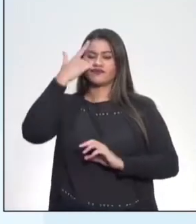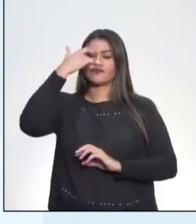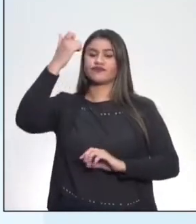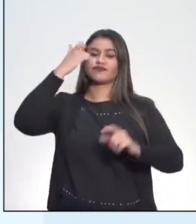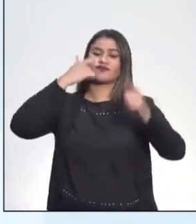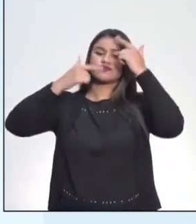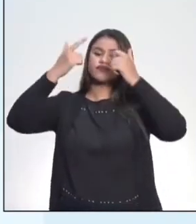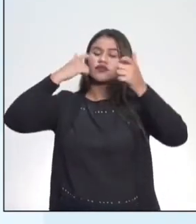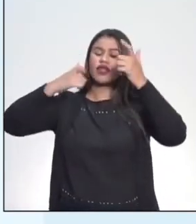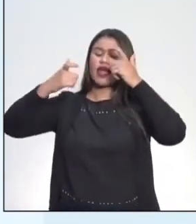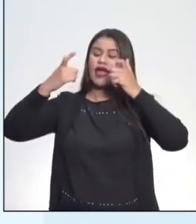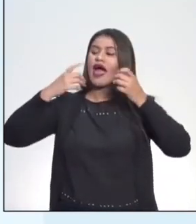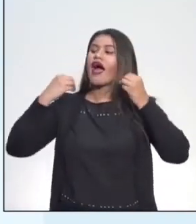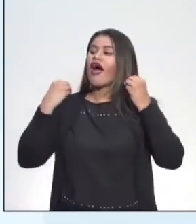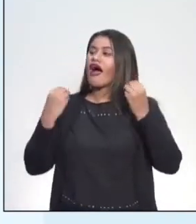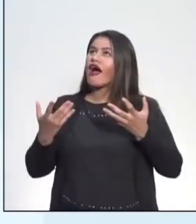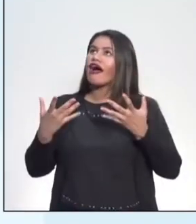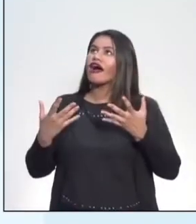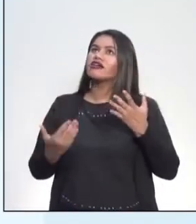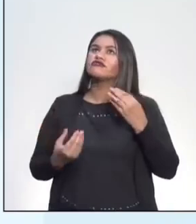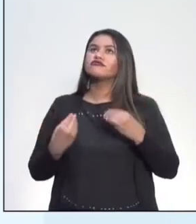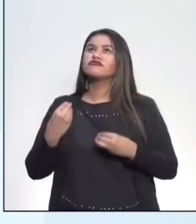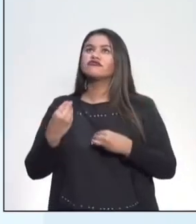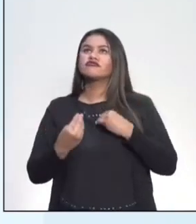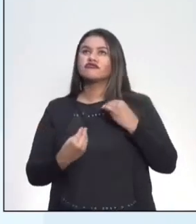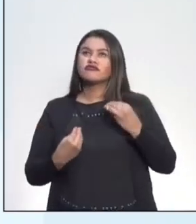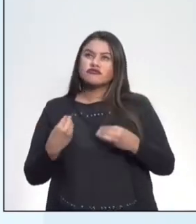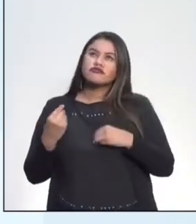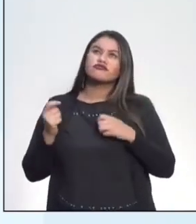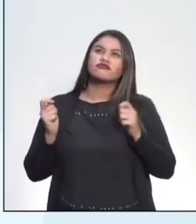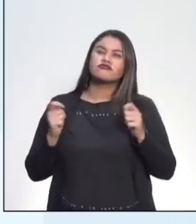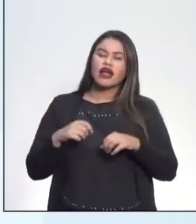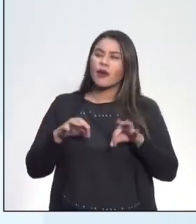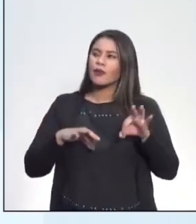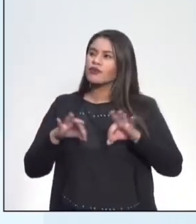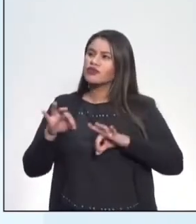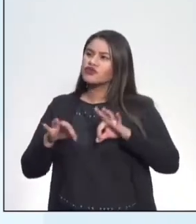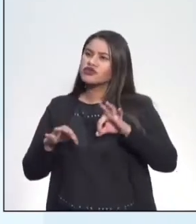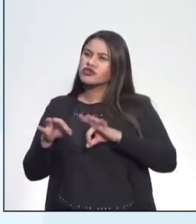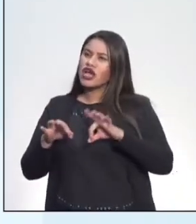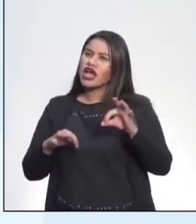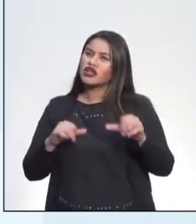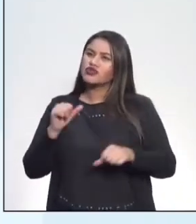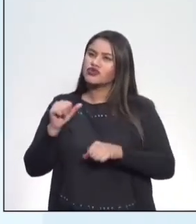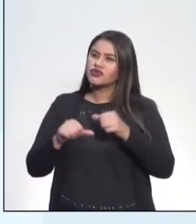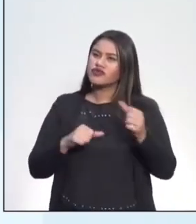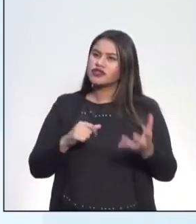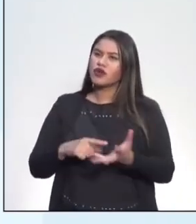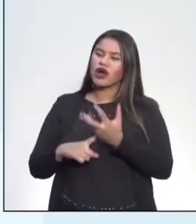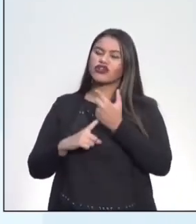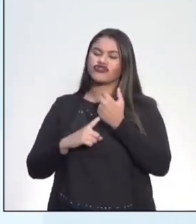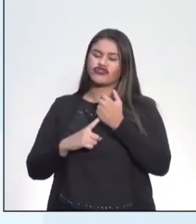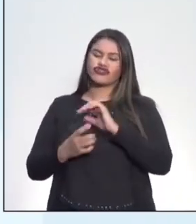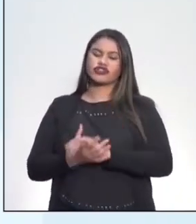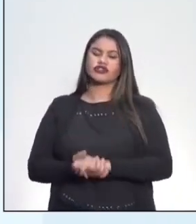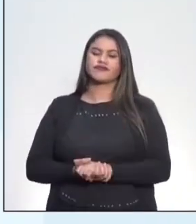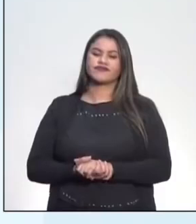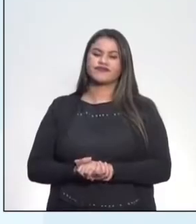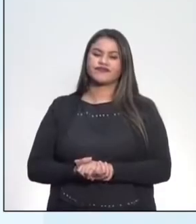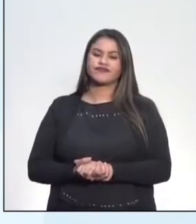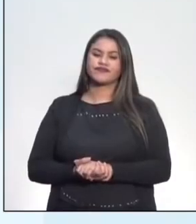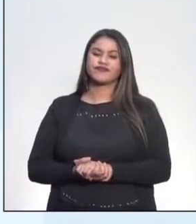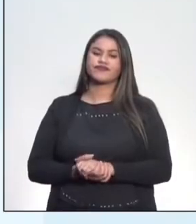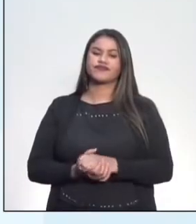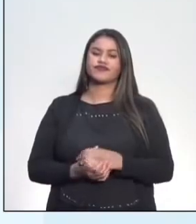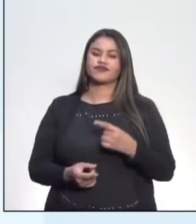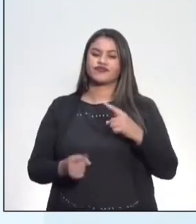sobre como você pode estar chegando a concluir um projeto de intervenção artística na escola. No desafio 2, vamos